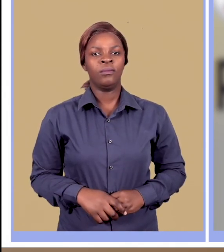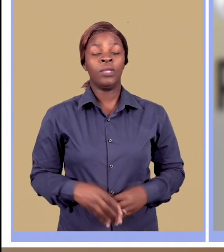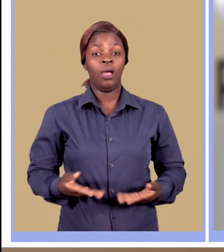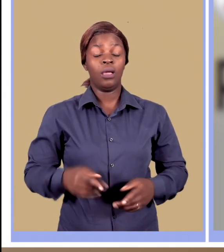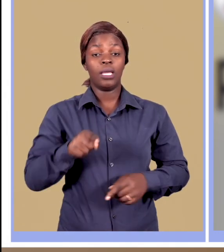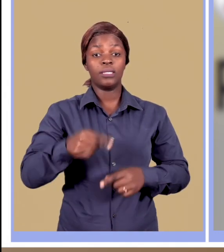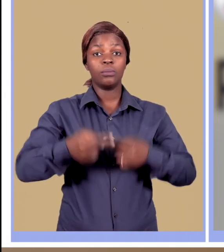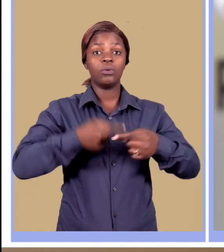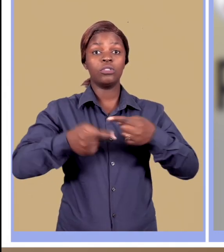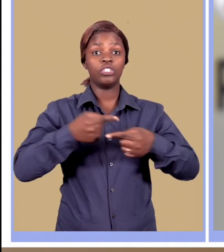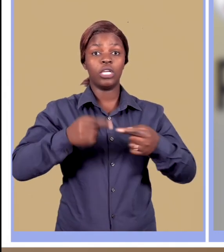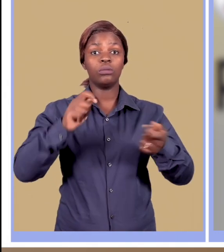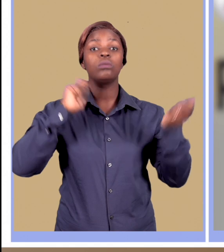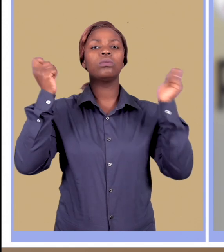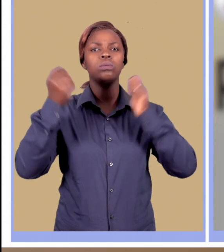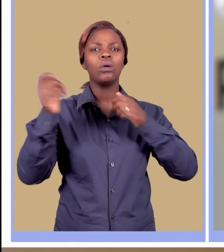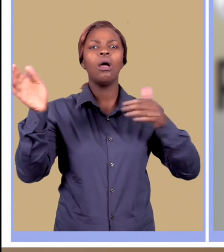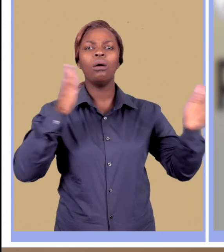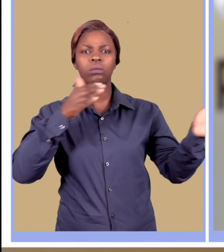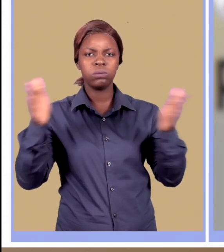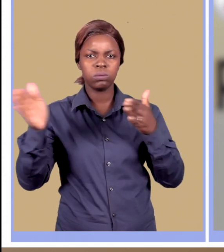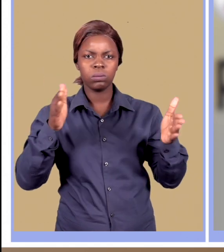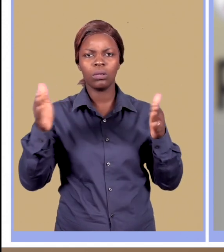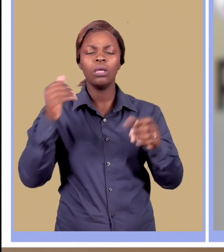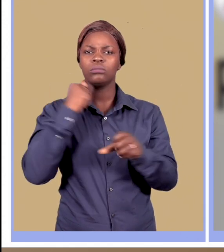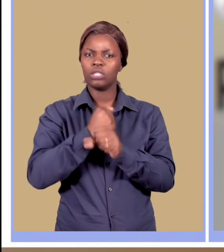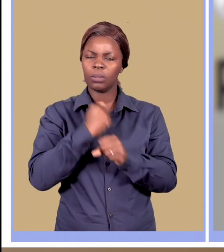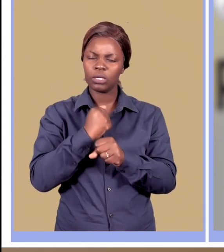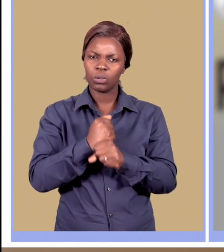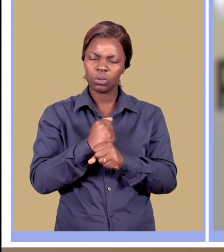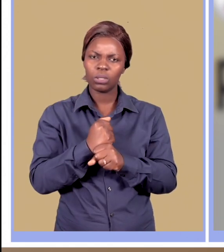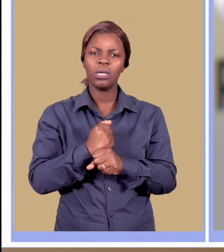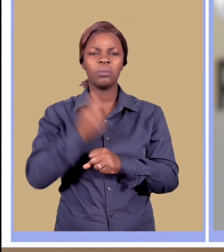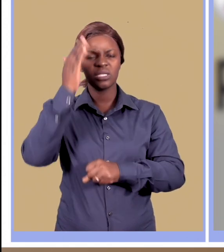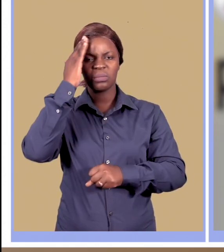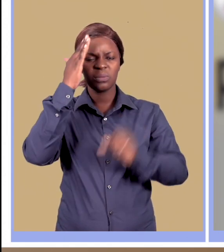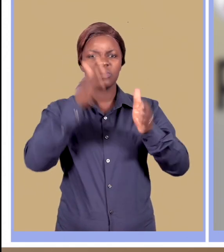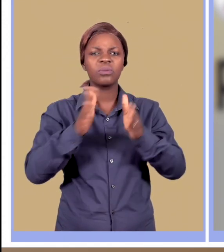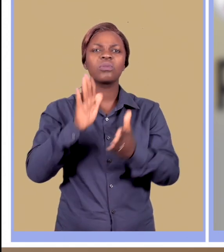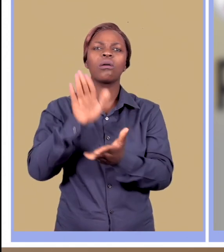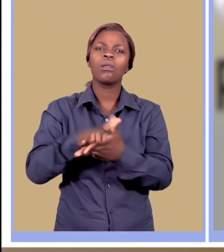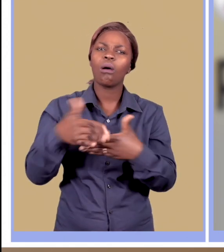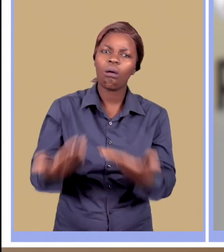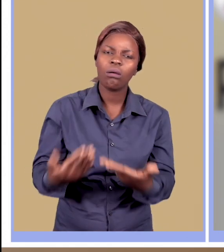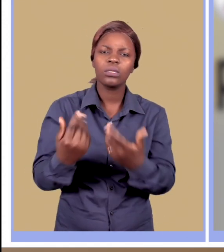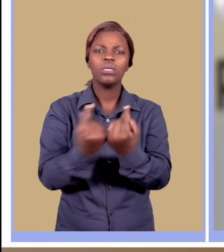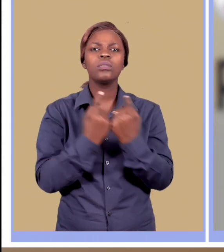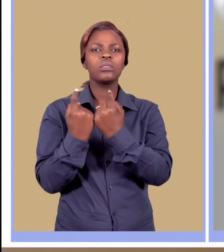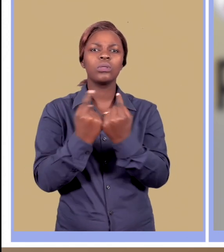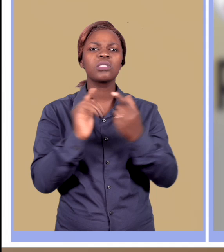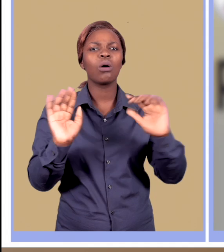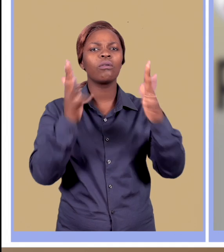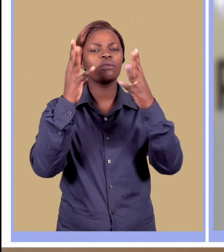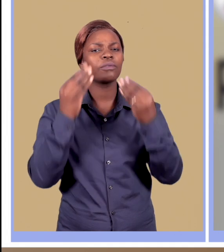né, trabalhou-se nesse âmbito, né, para saber mais ou menos onde é que estão as pessoas, em que situação